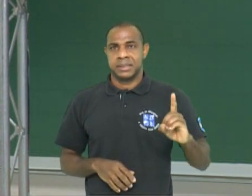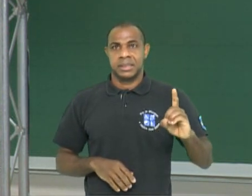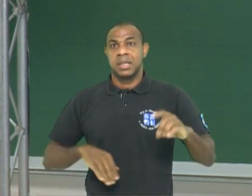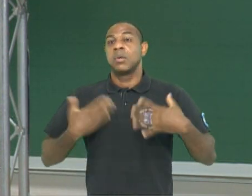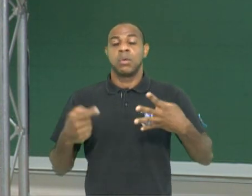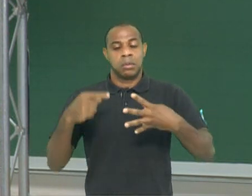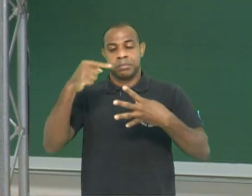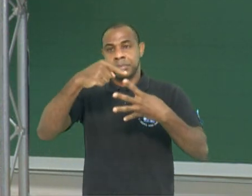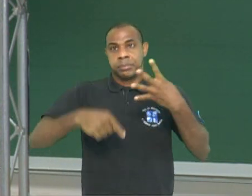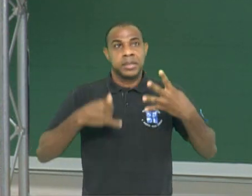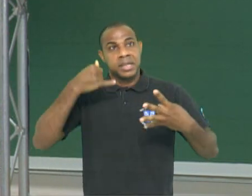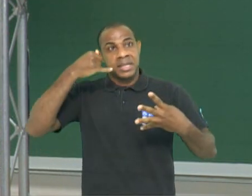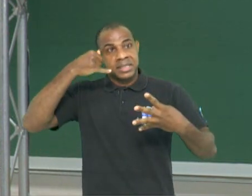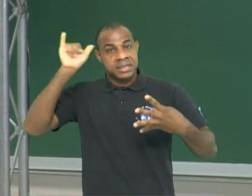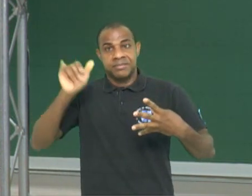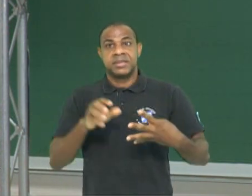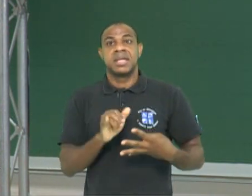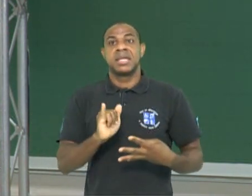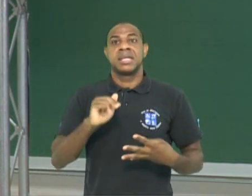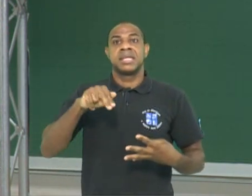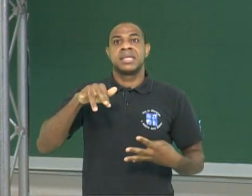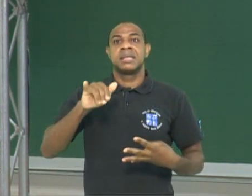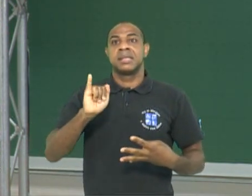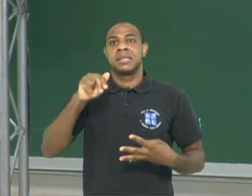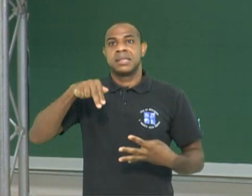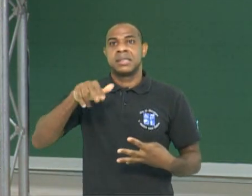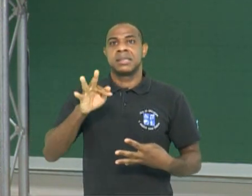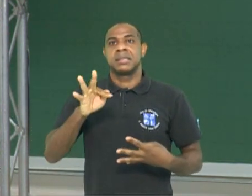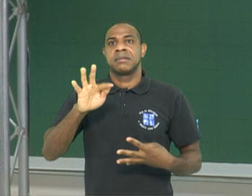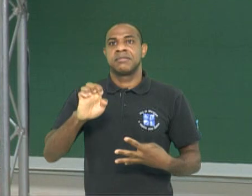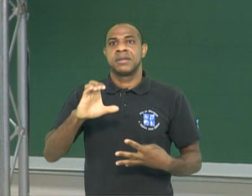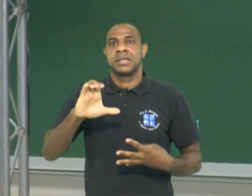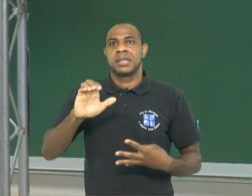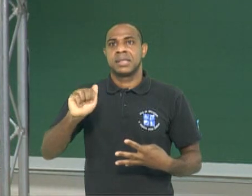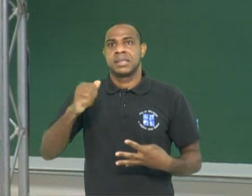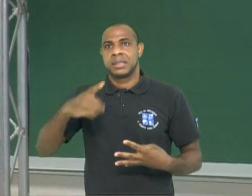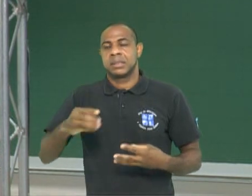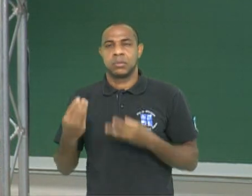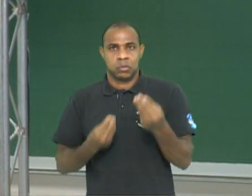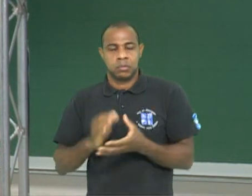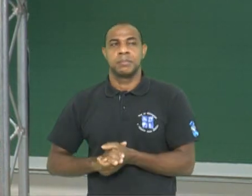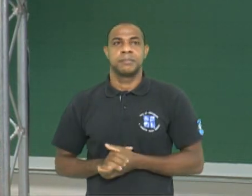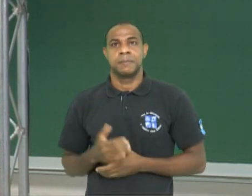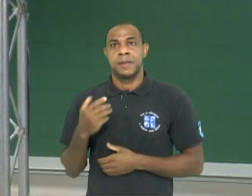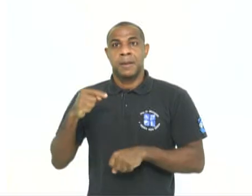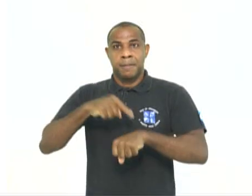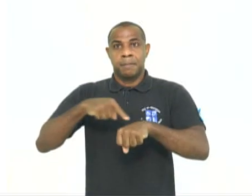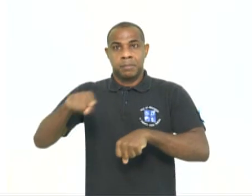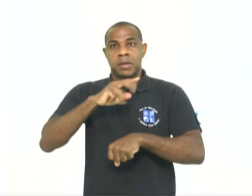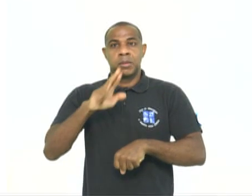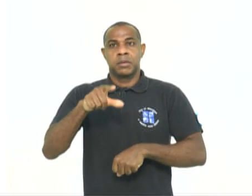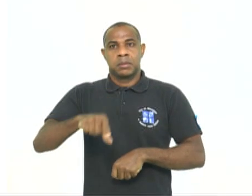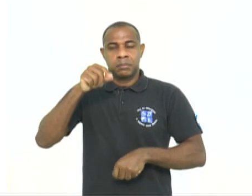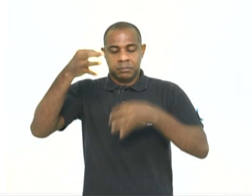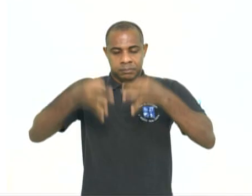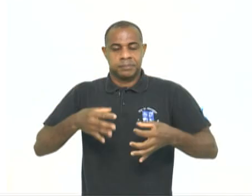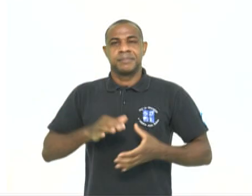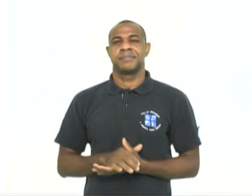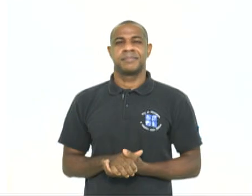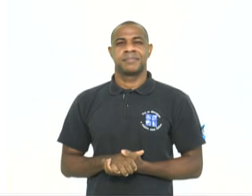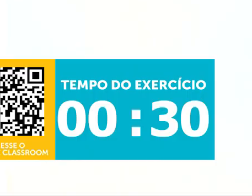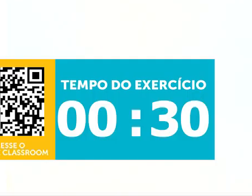Letra C, glóbulos vermelhos. Ou letra D, leucócitos. Mais uns minutinhos aí para vocês.